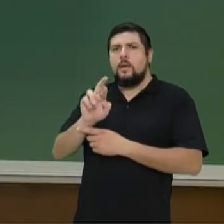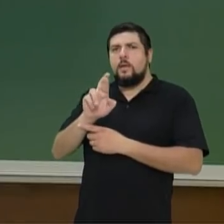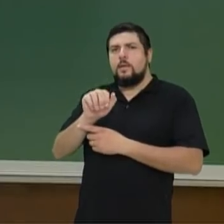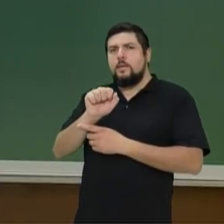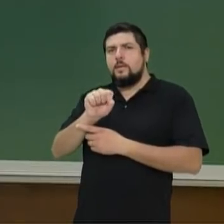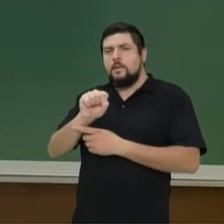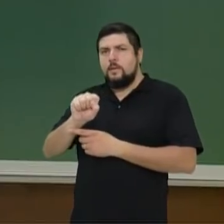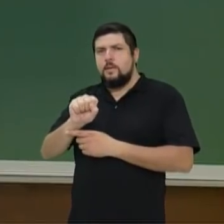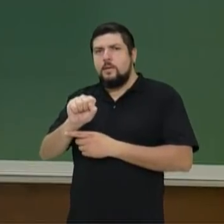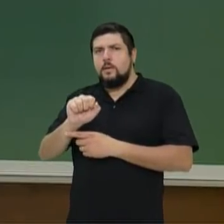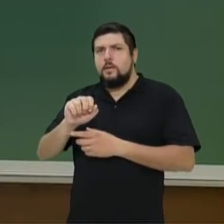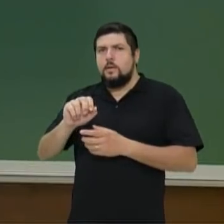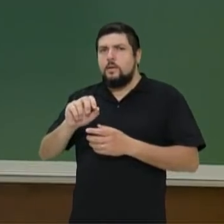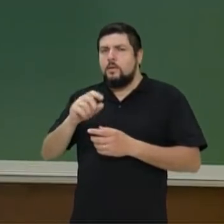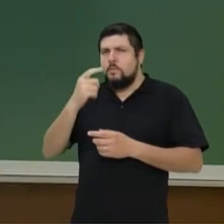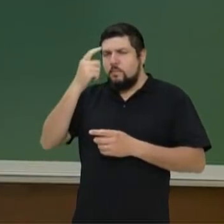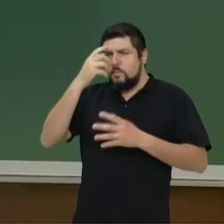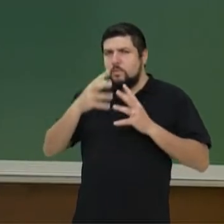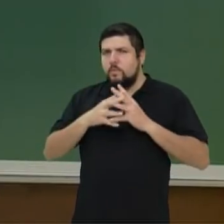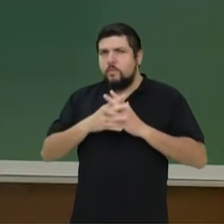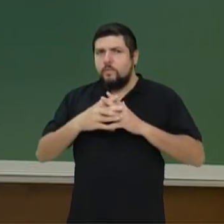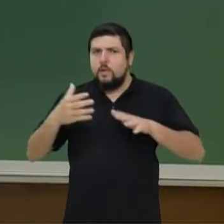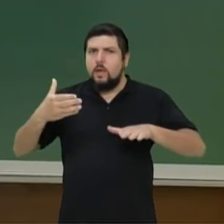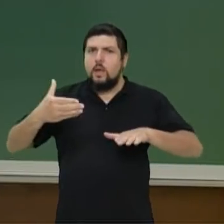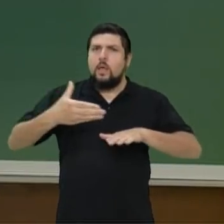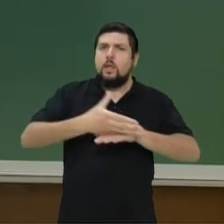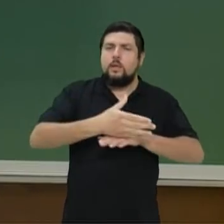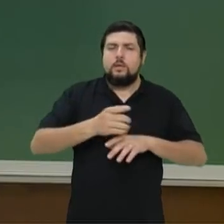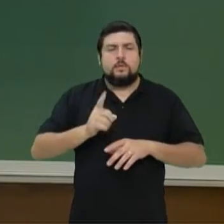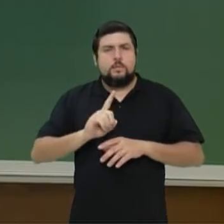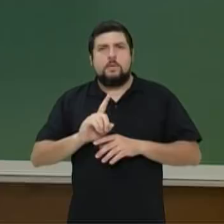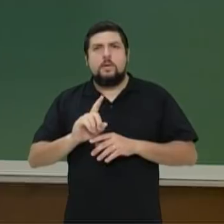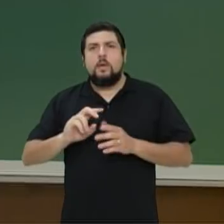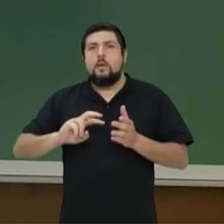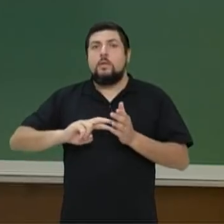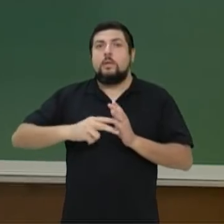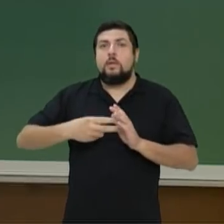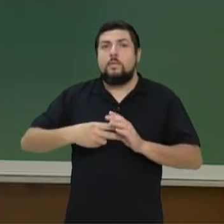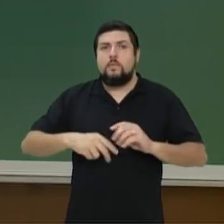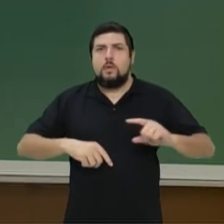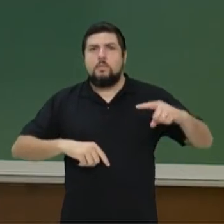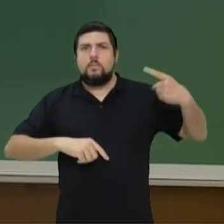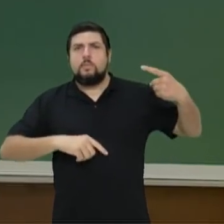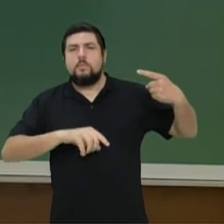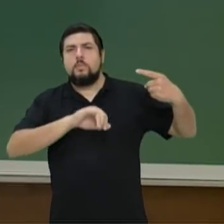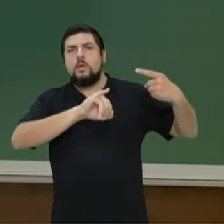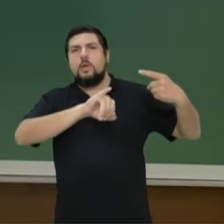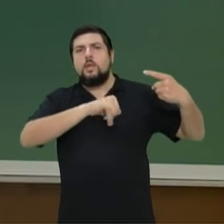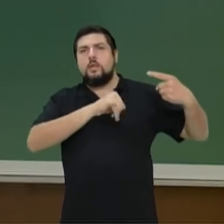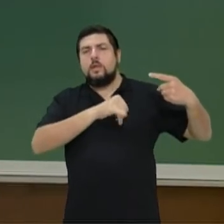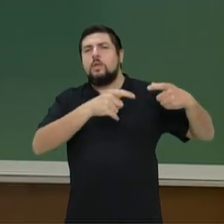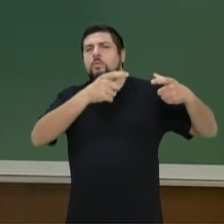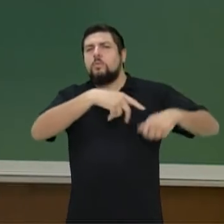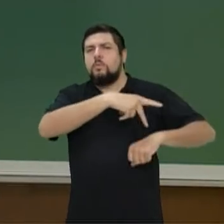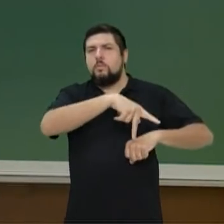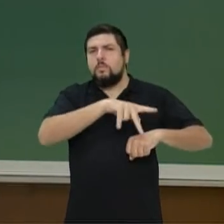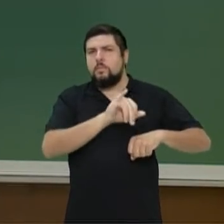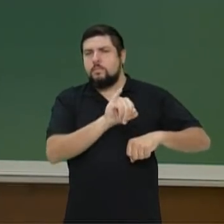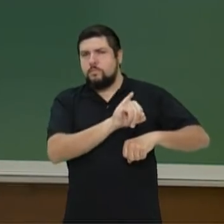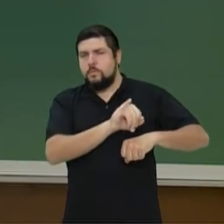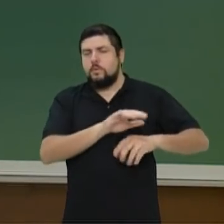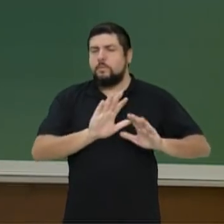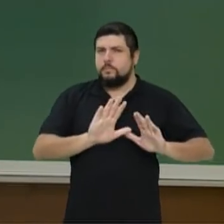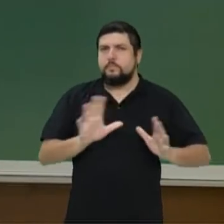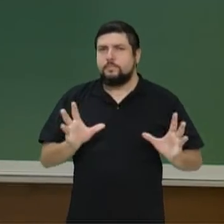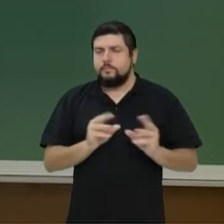Através apenas? Não, pessoal, eu li errado. É atrás apenas do de Jakarta, na Indonésia, tá bom?